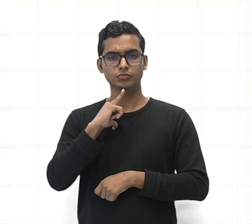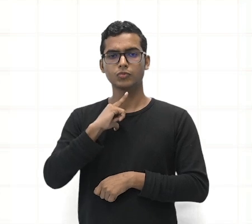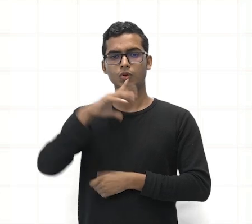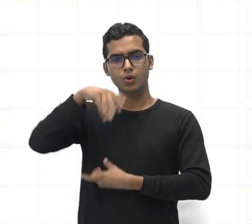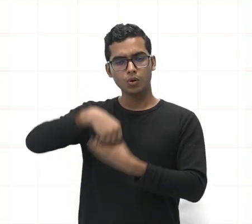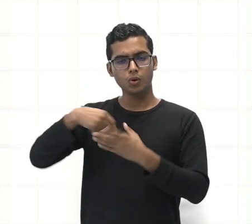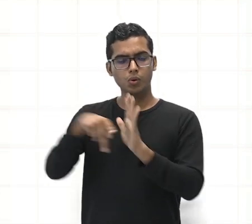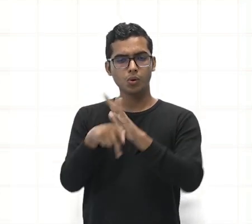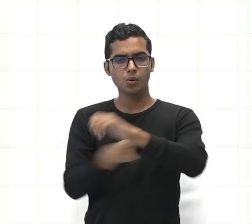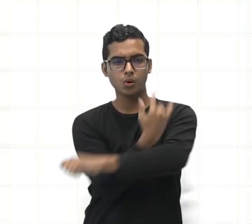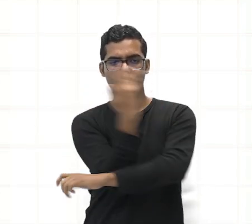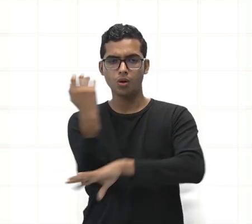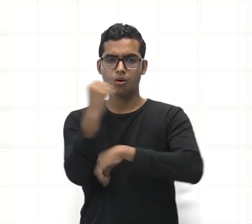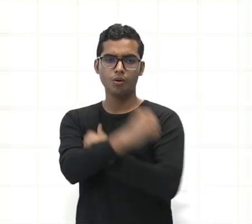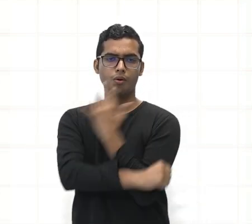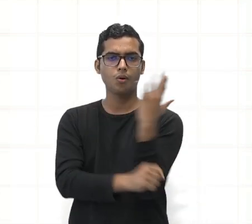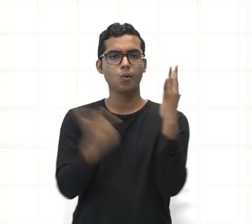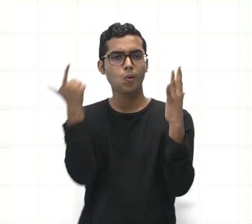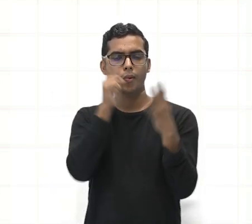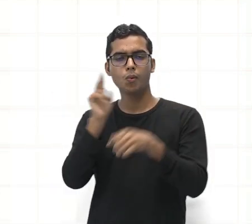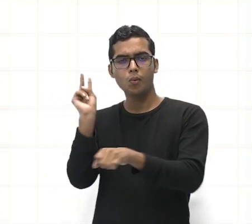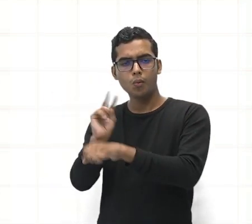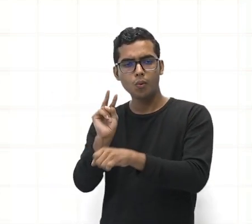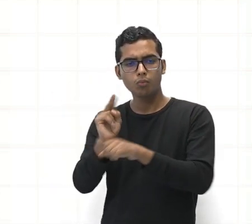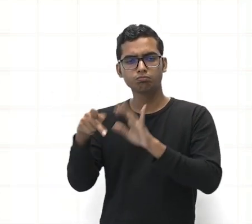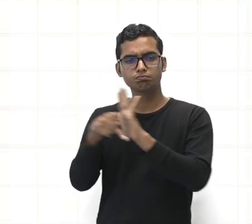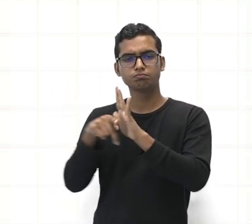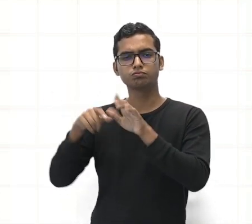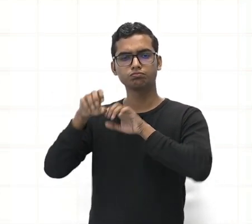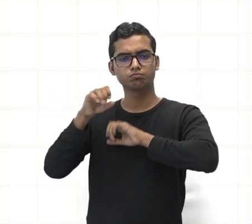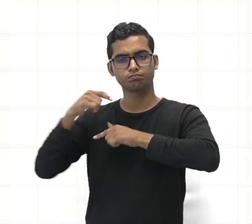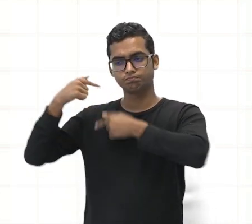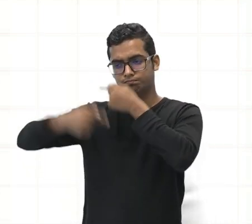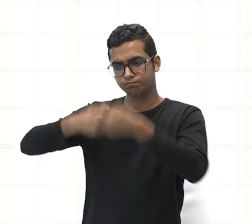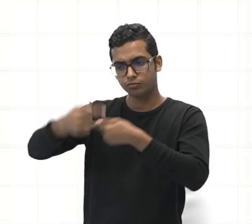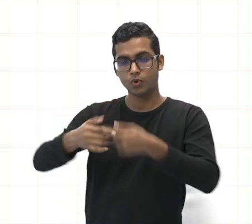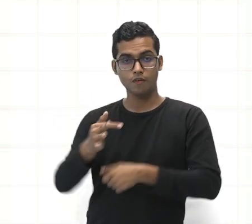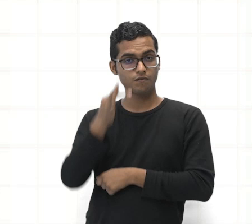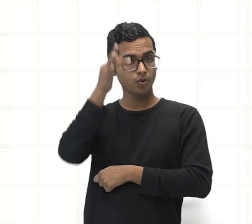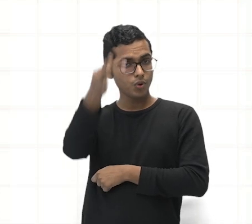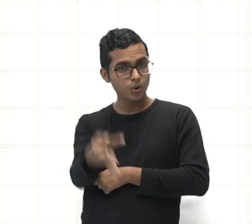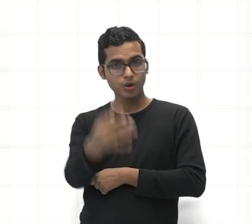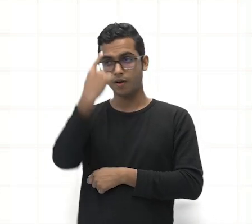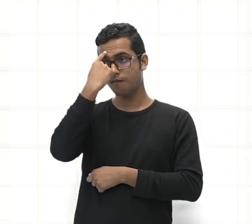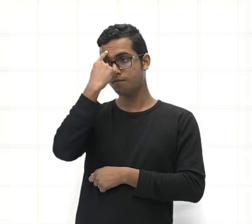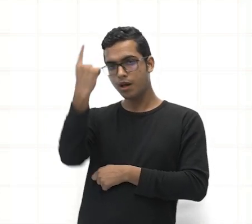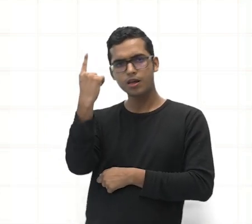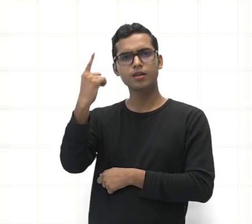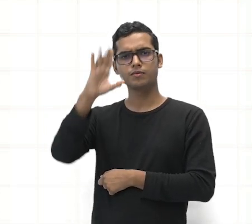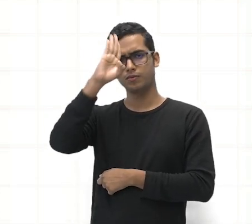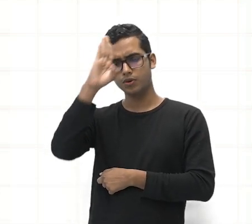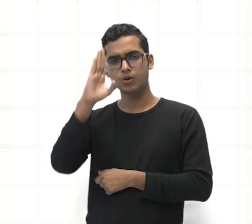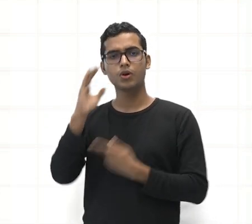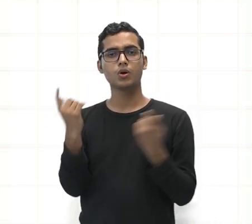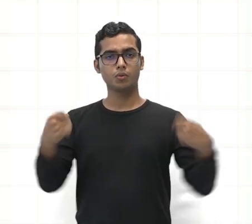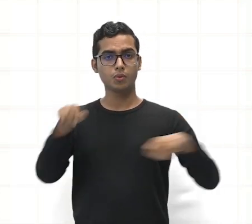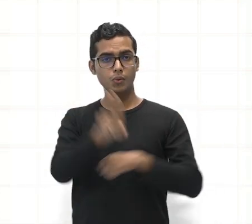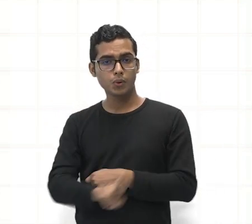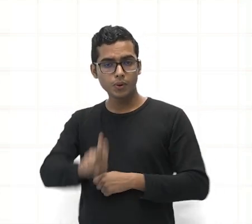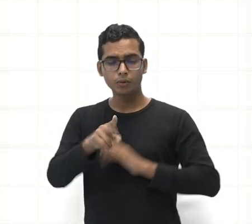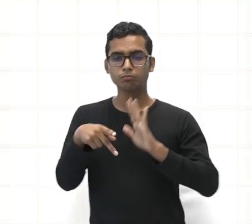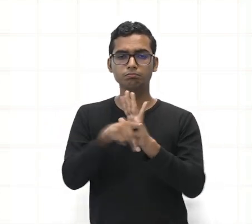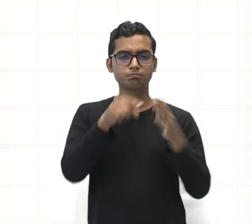de forma que eles continuem preservados para as futuras gerações. Então é uma ideia de que eu vou